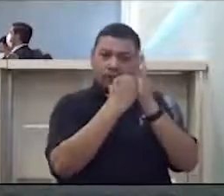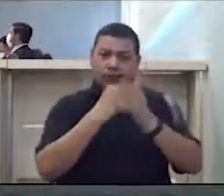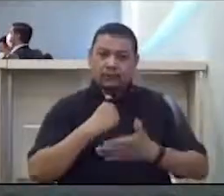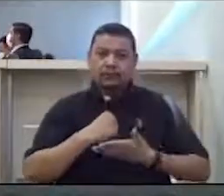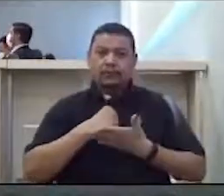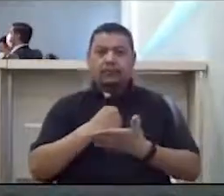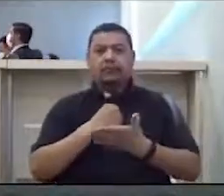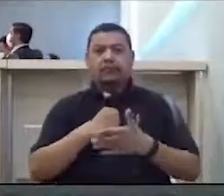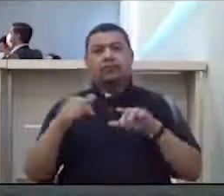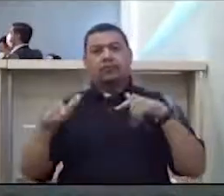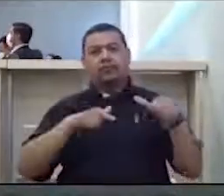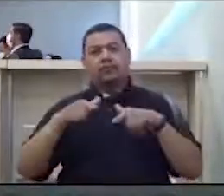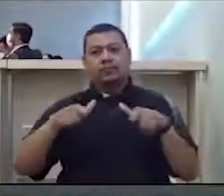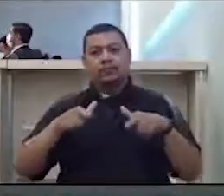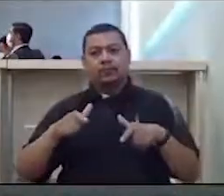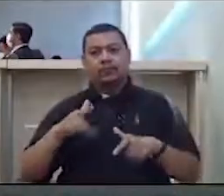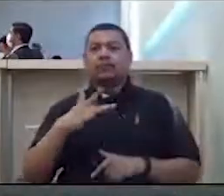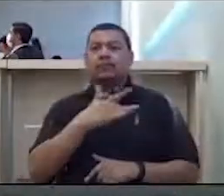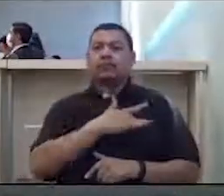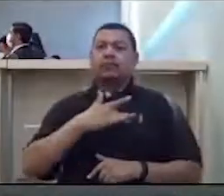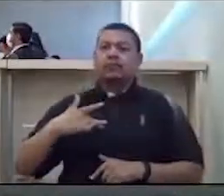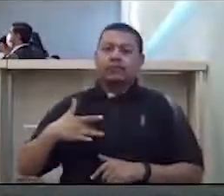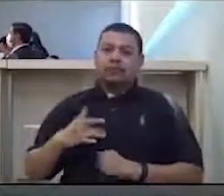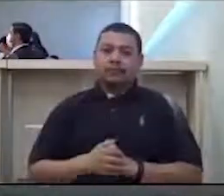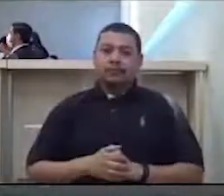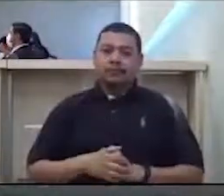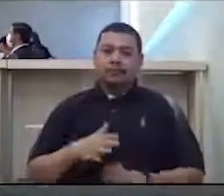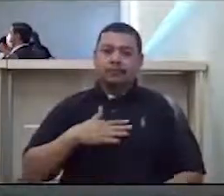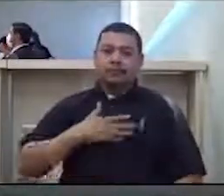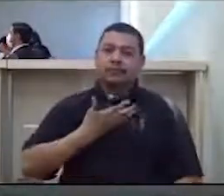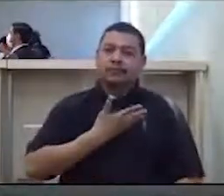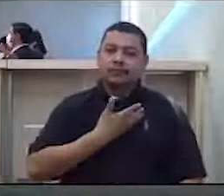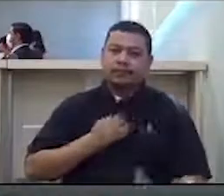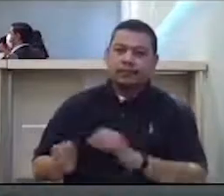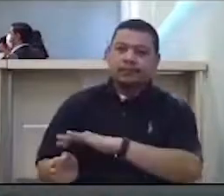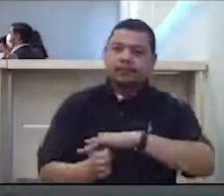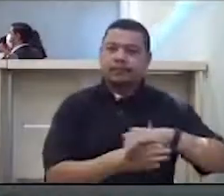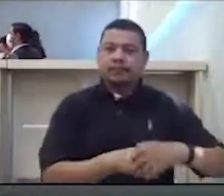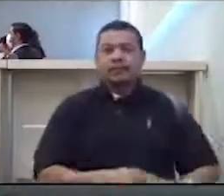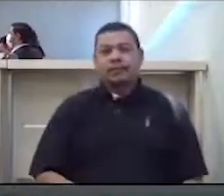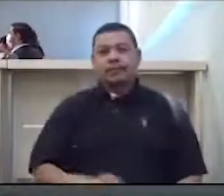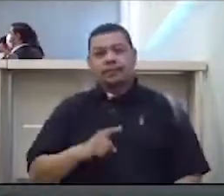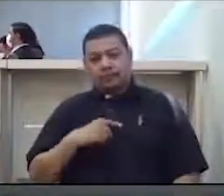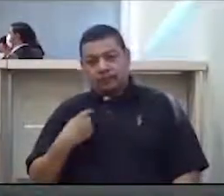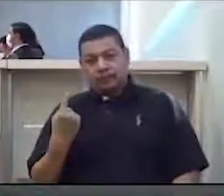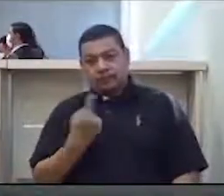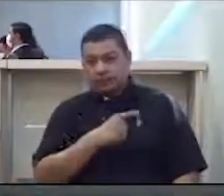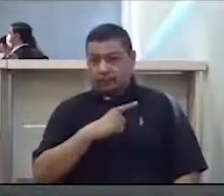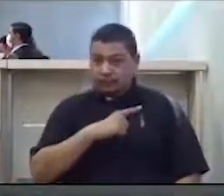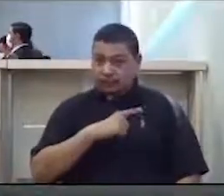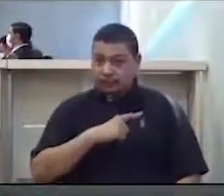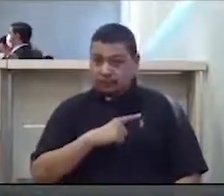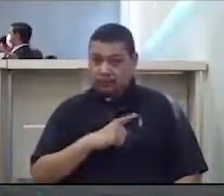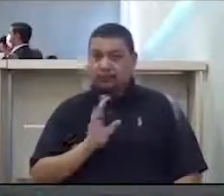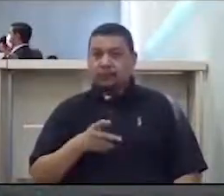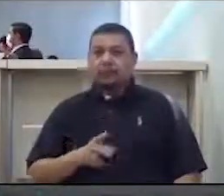da saúde. Meus amigos, a gente, devido ter sofrido